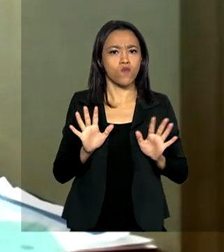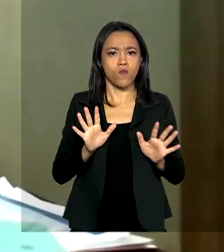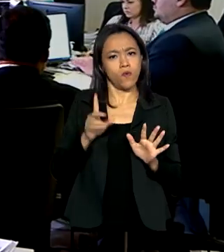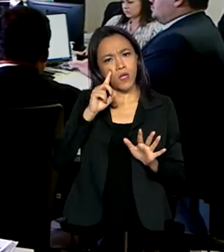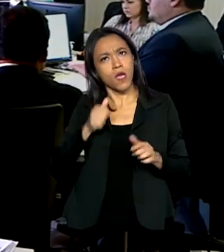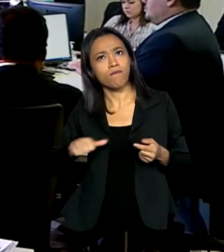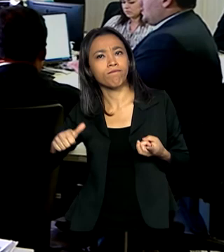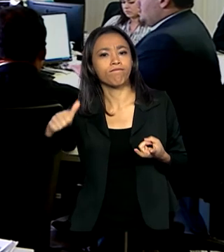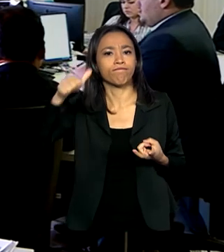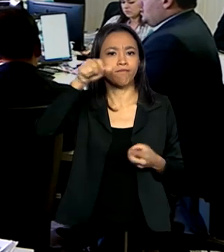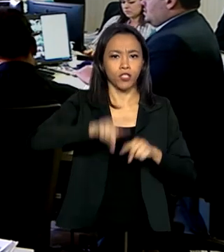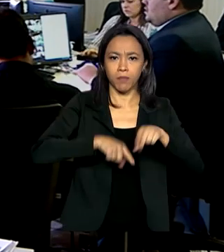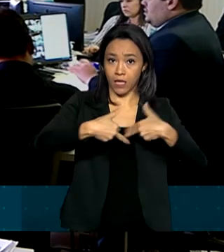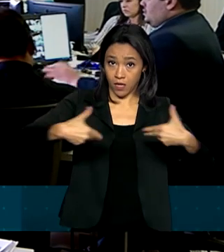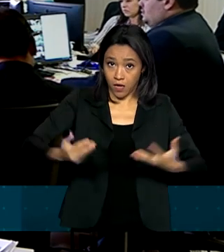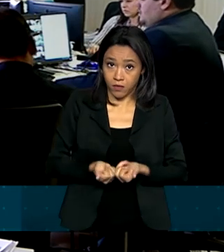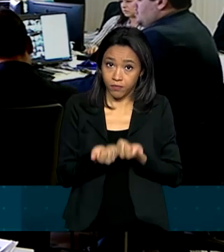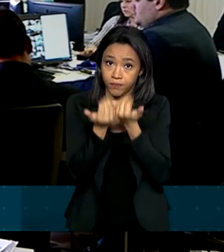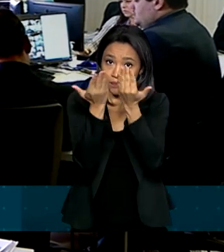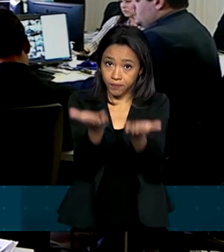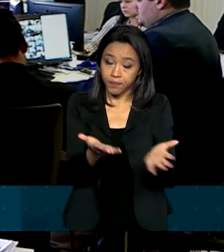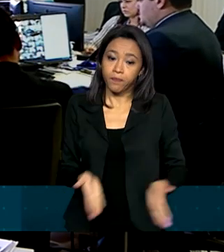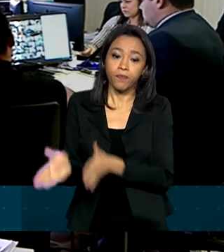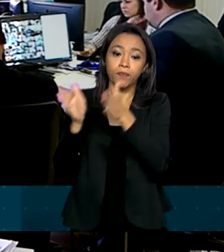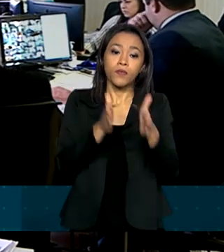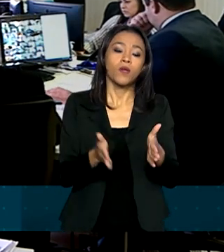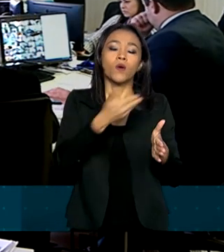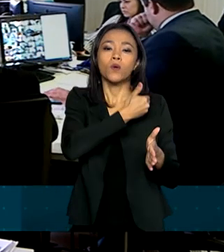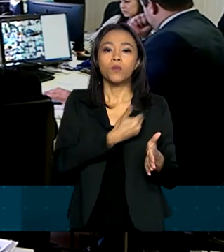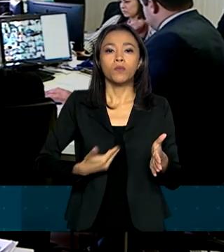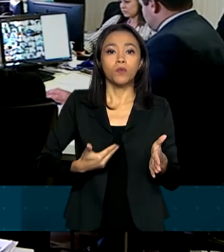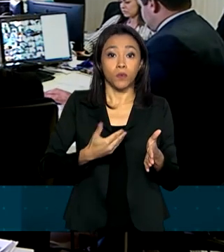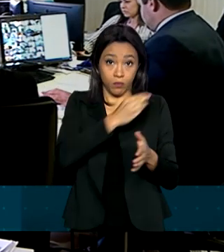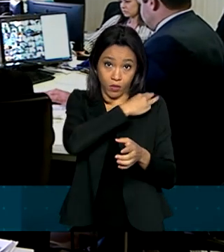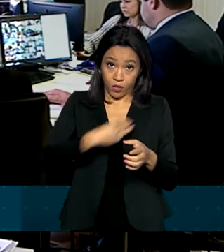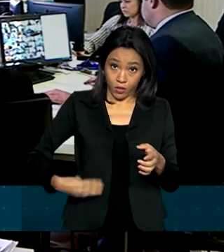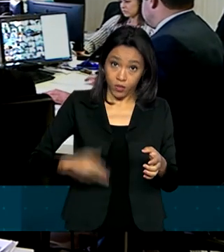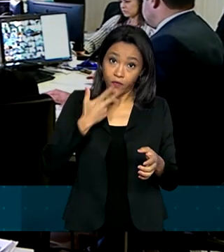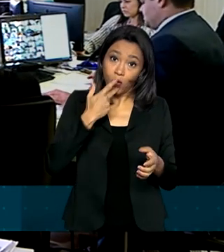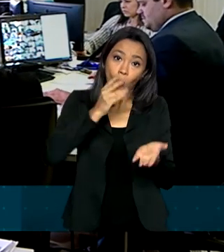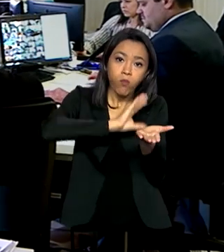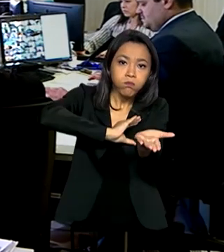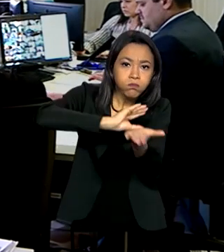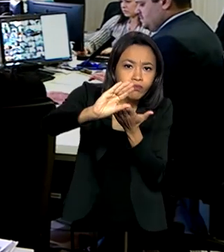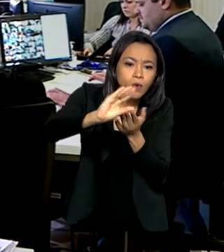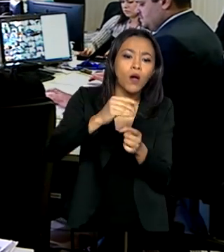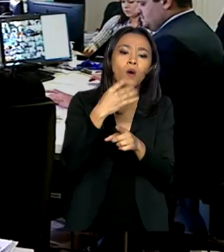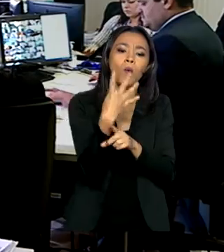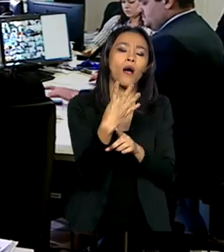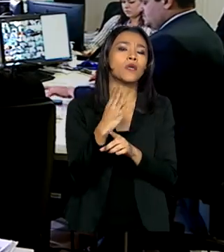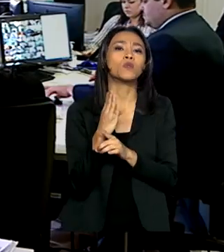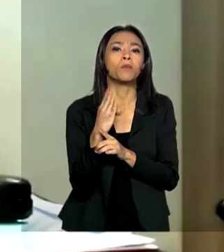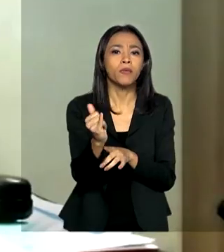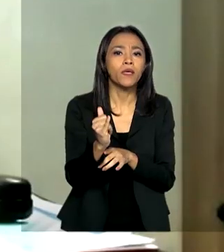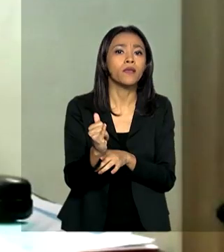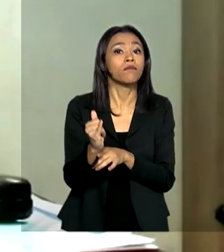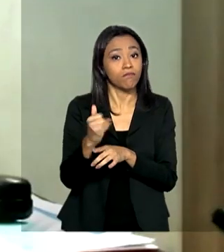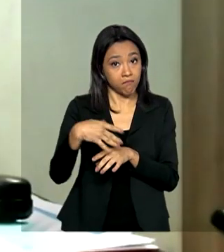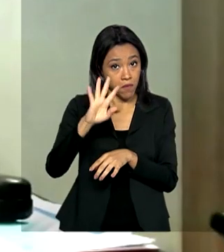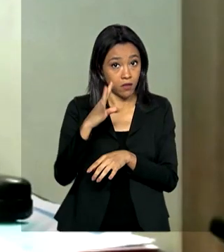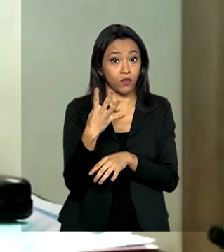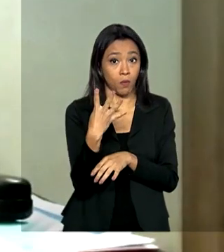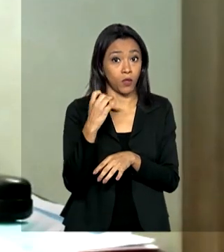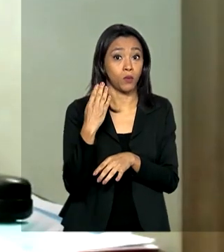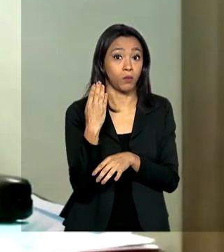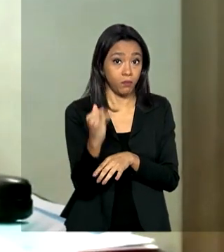meios. O ministro destacou o repasse feito pelo governo federal aos estados. Foram R$ 4,5 bilhões para ações de